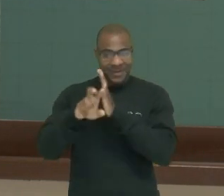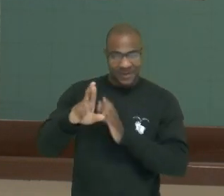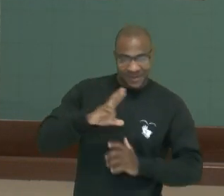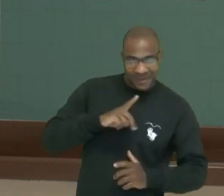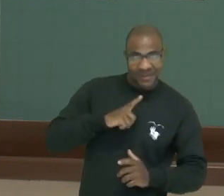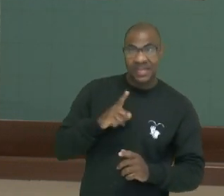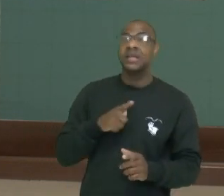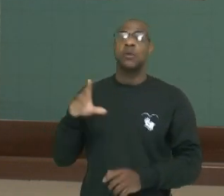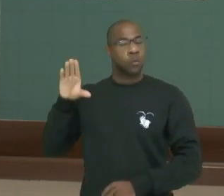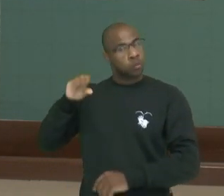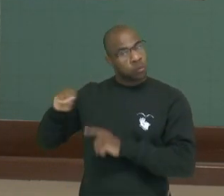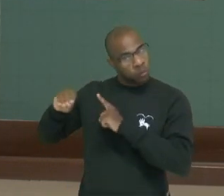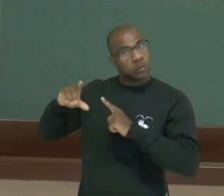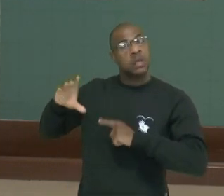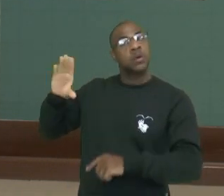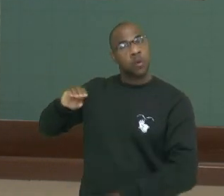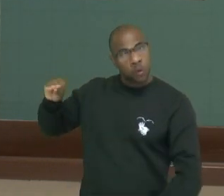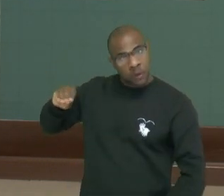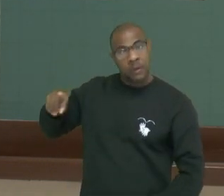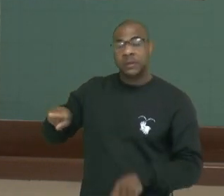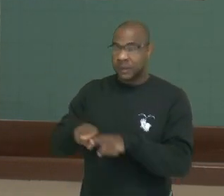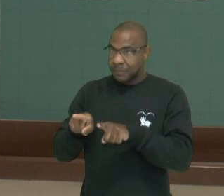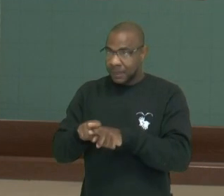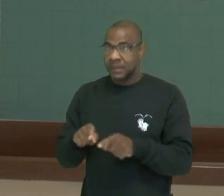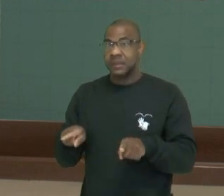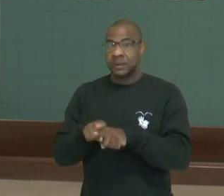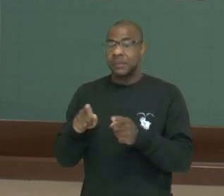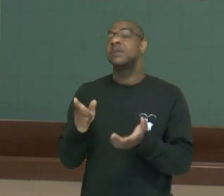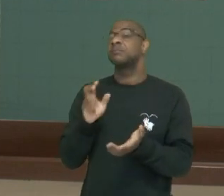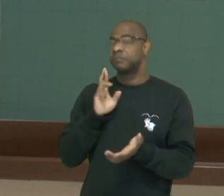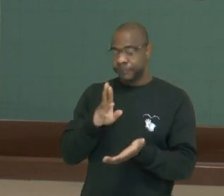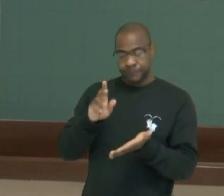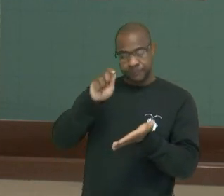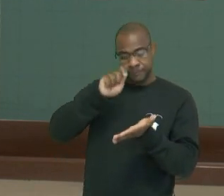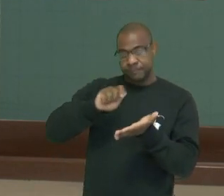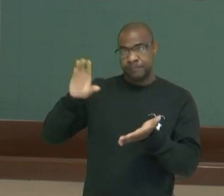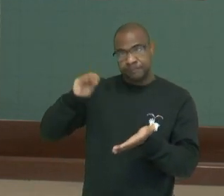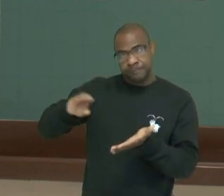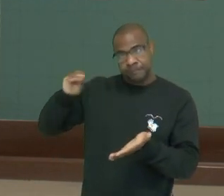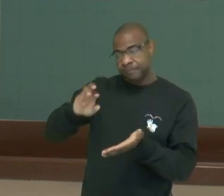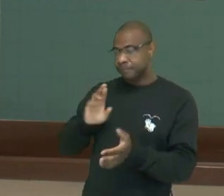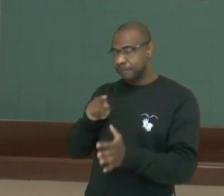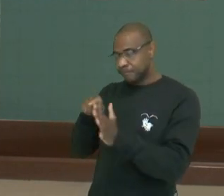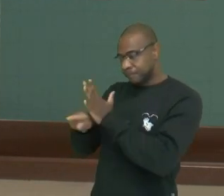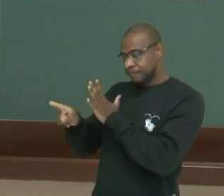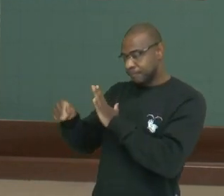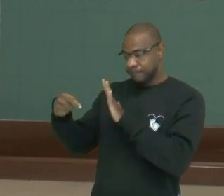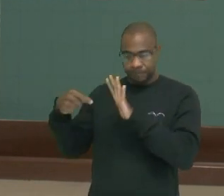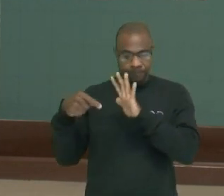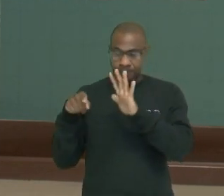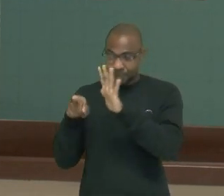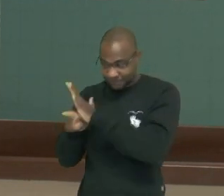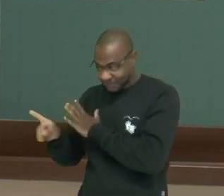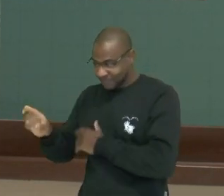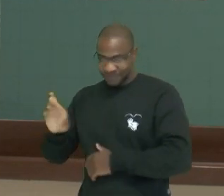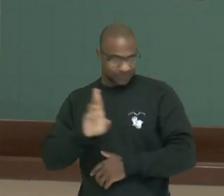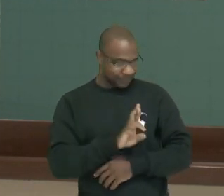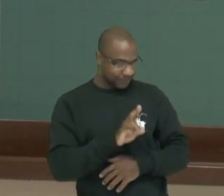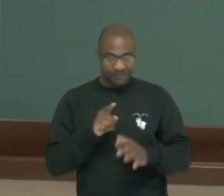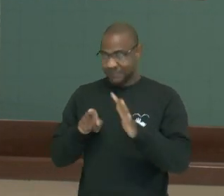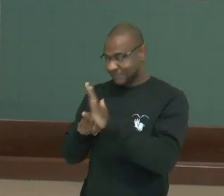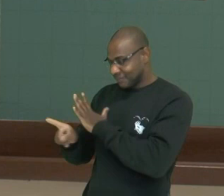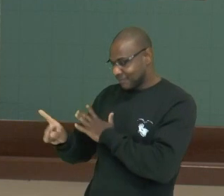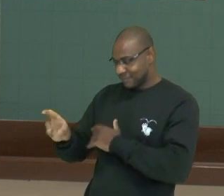modalidade oral, porque é o resultado da interação verbal de entrevistador e entrevistado.